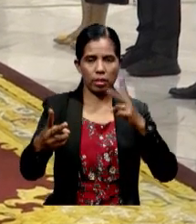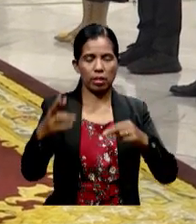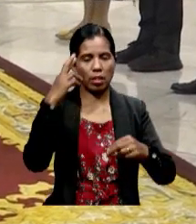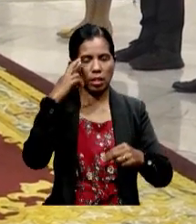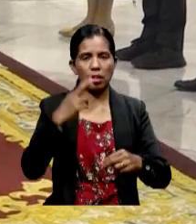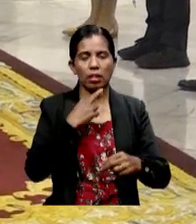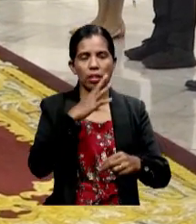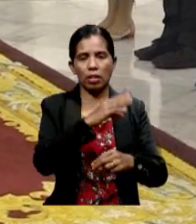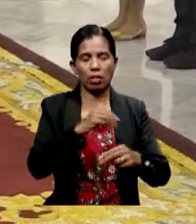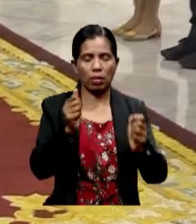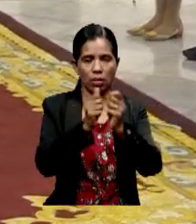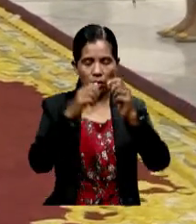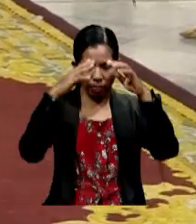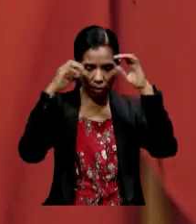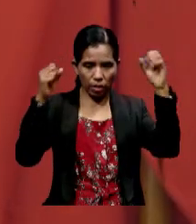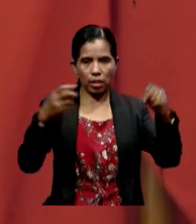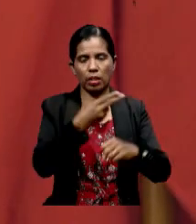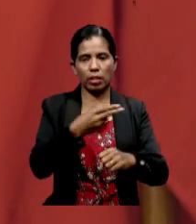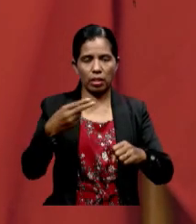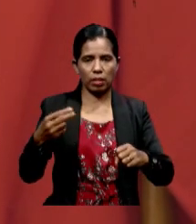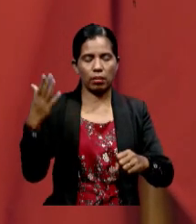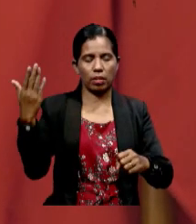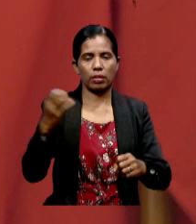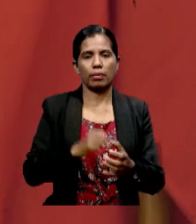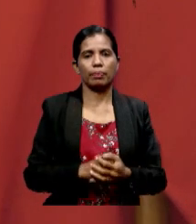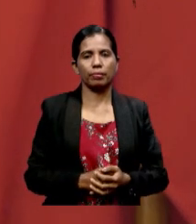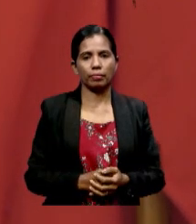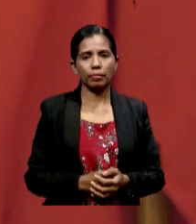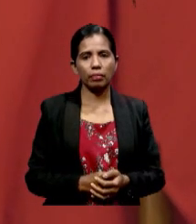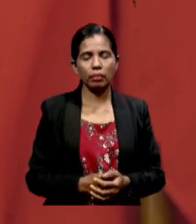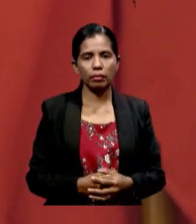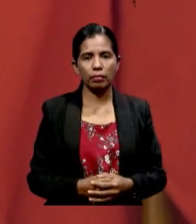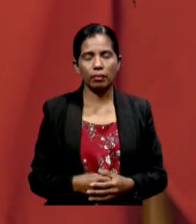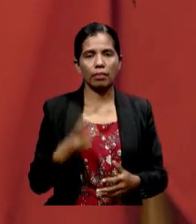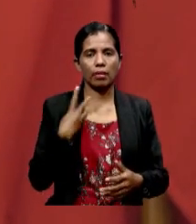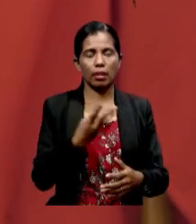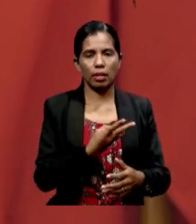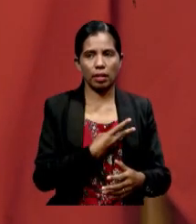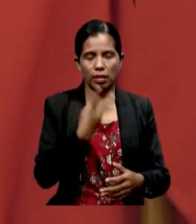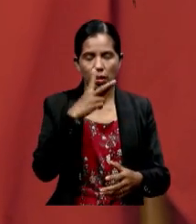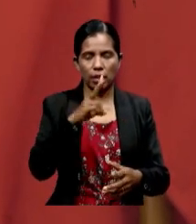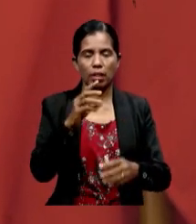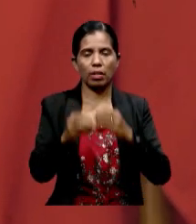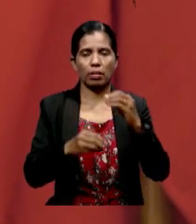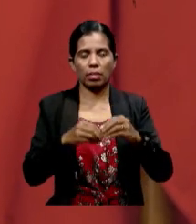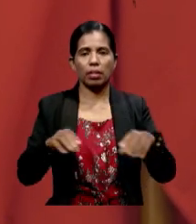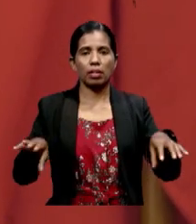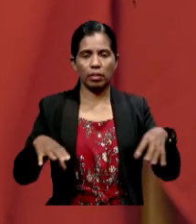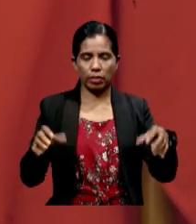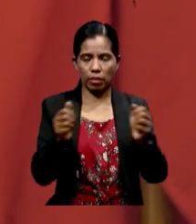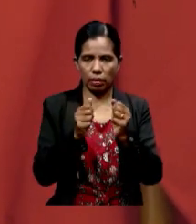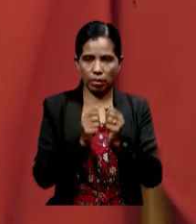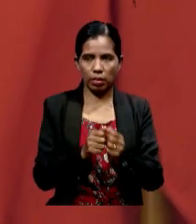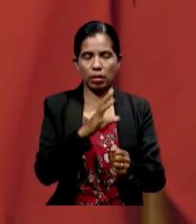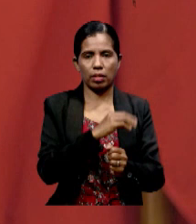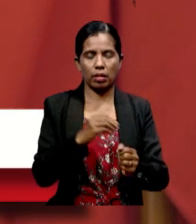Horta e Presidente da República Indonésia Nian Joko Widodo. Kita membahas berbagai kerjasama bilateral dengan